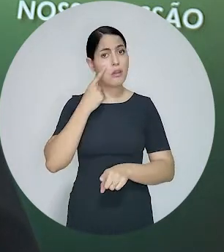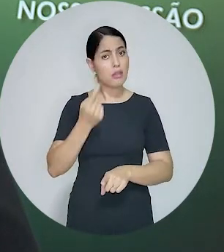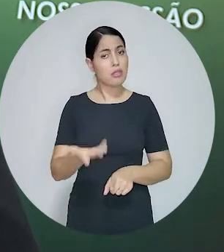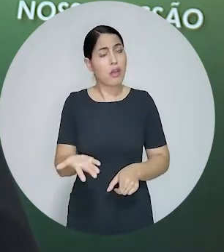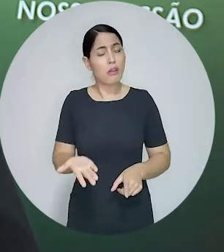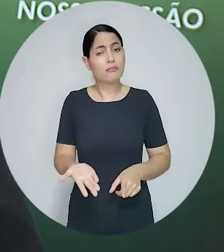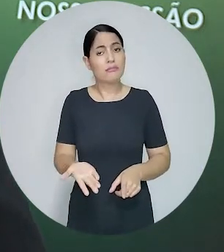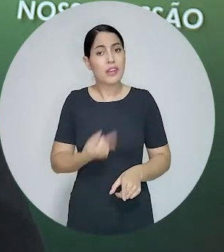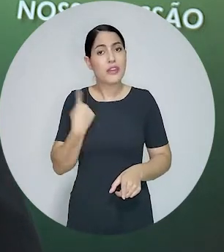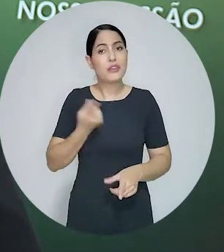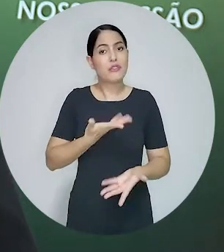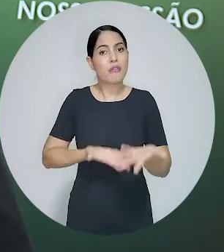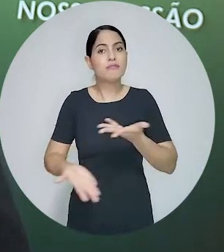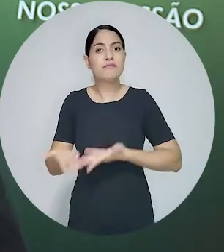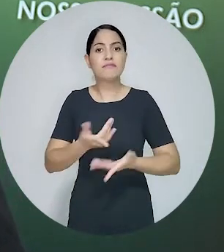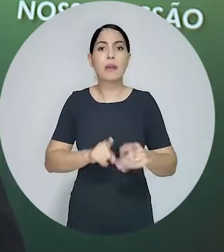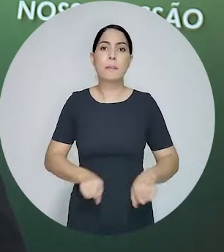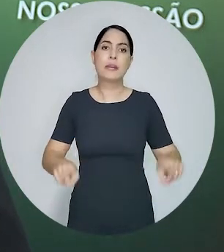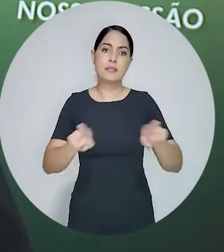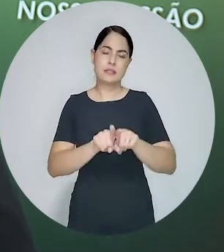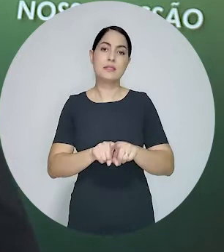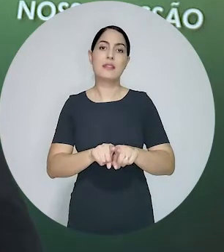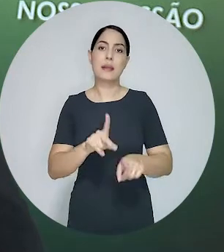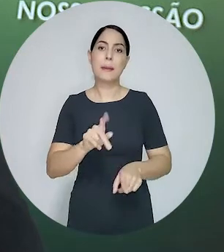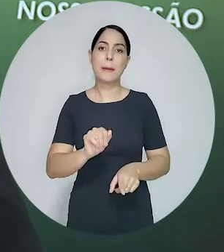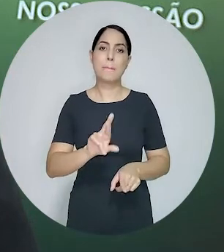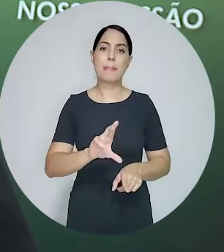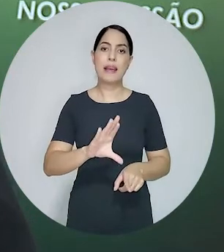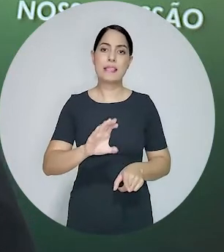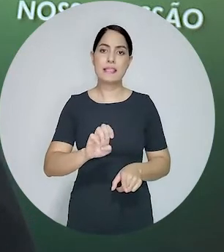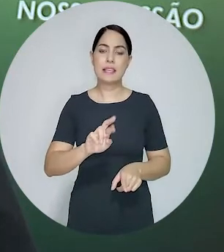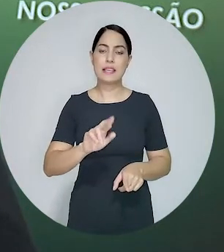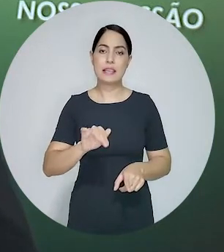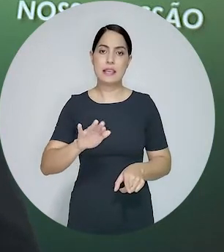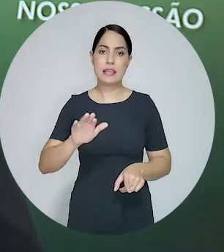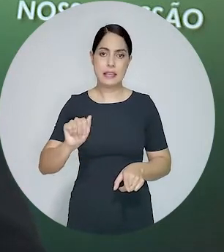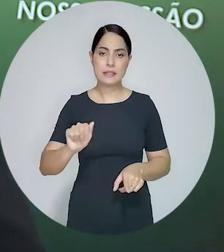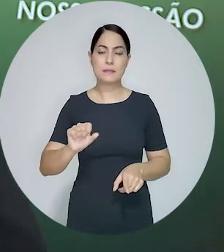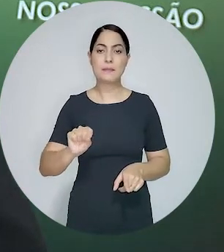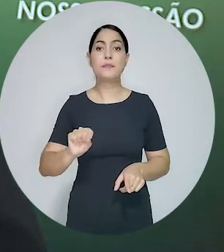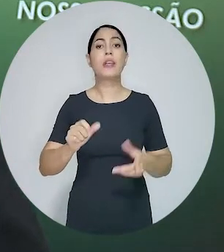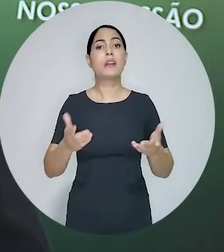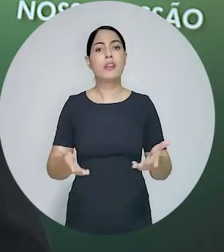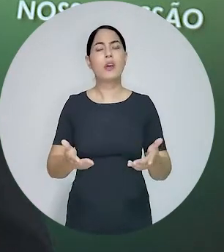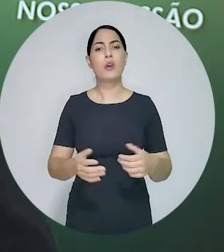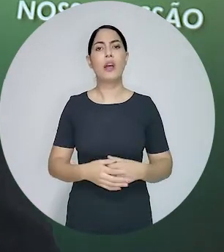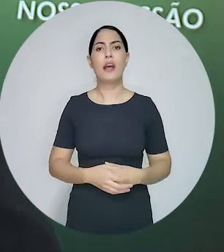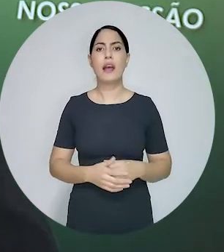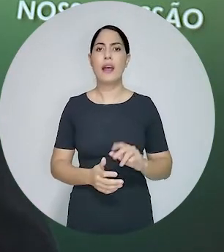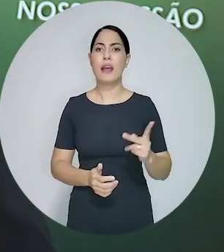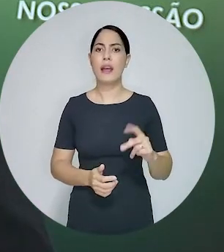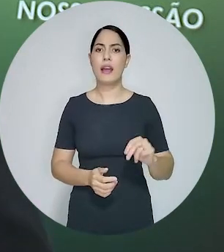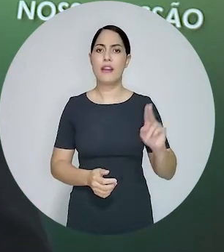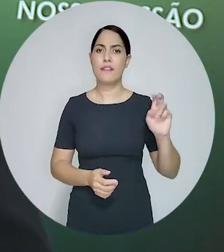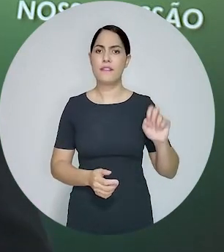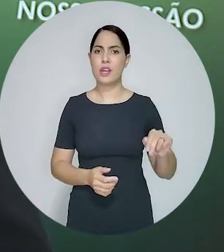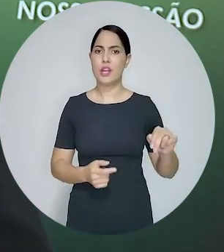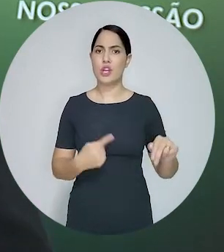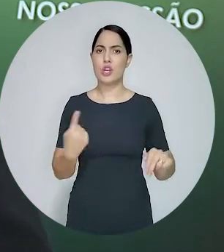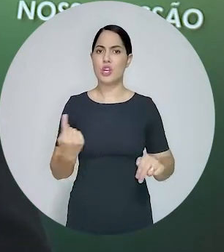formar parcerias e digo sempre, como foi dito agora há pouco em audiência com o presidente, a